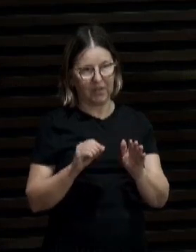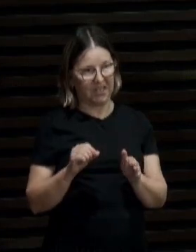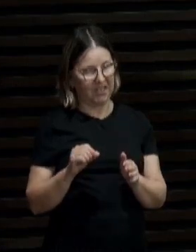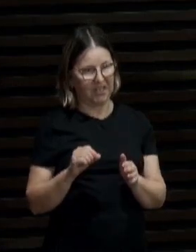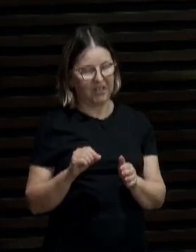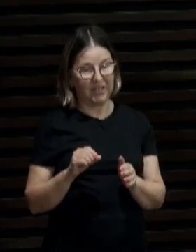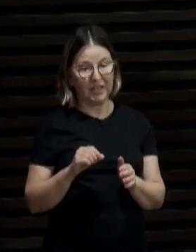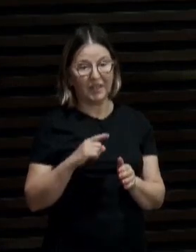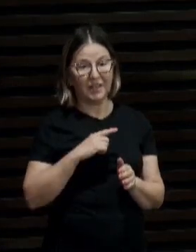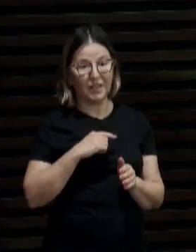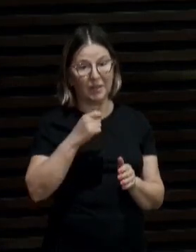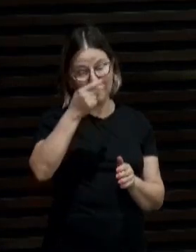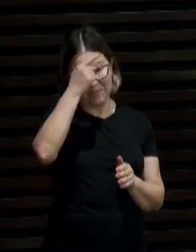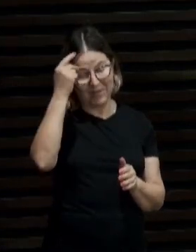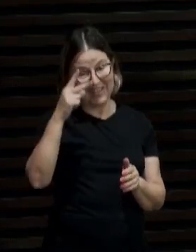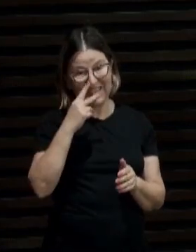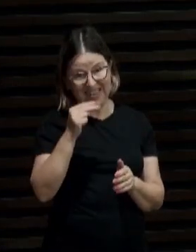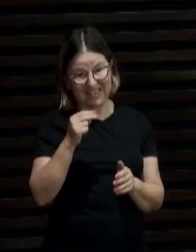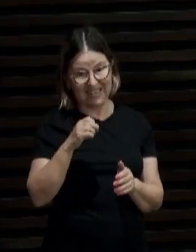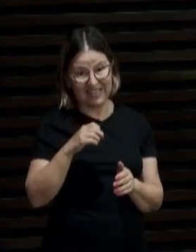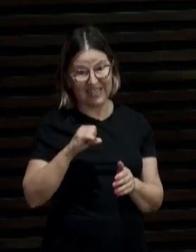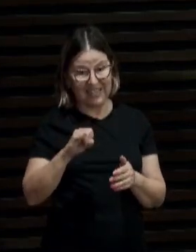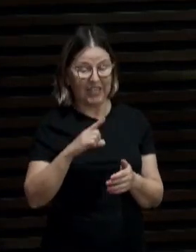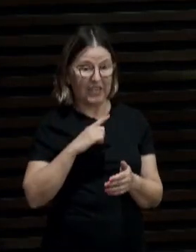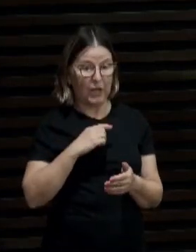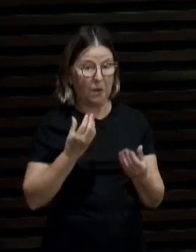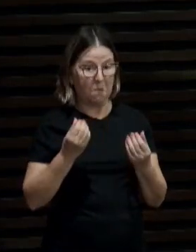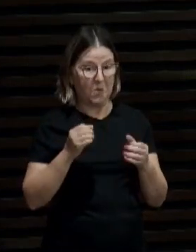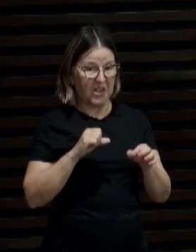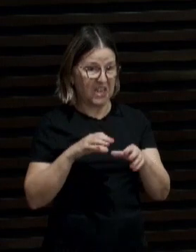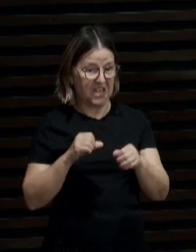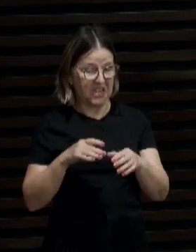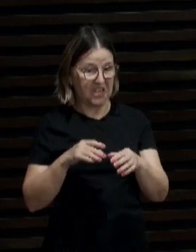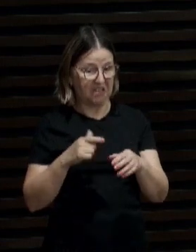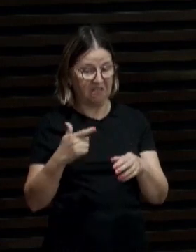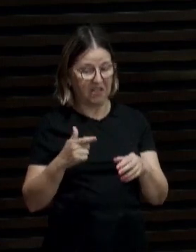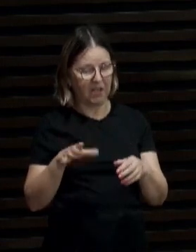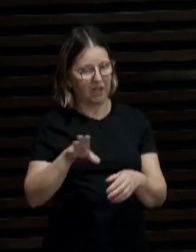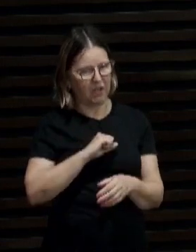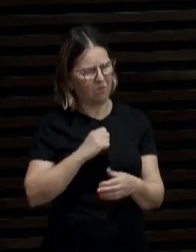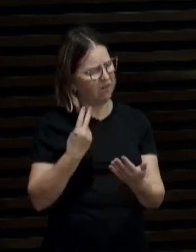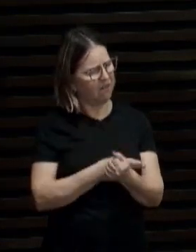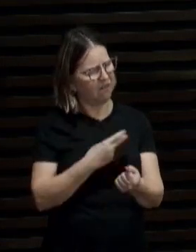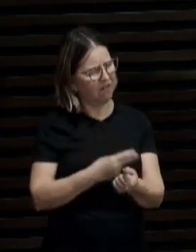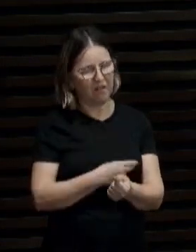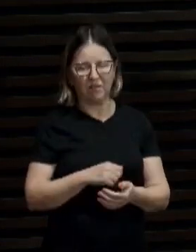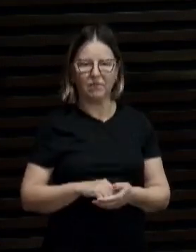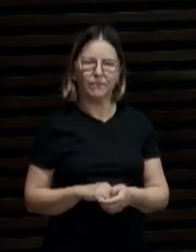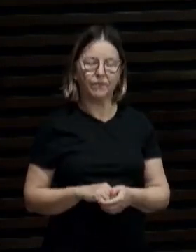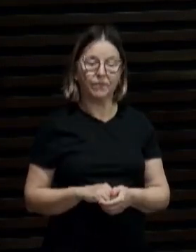tinham amor e teologia equilibrados. Só que o amor foi fazendo assim, ó. E a teologia. Então,